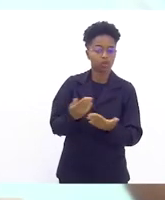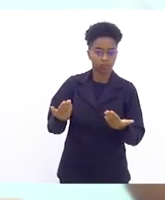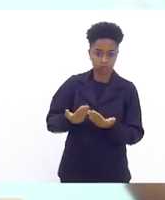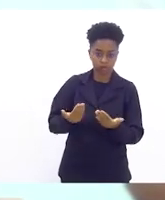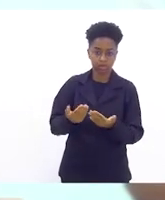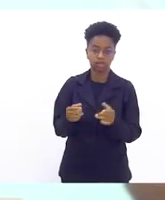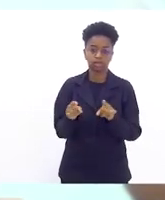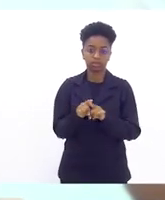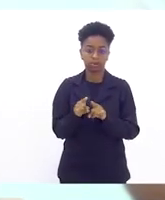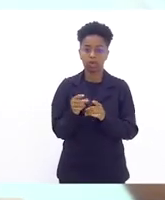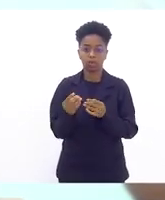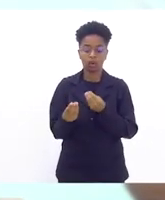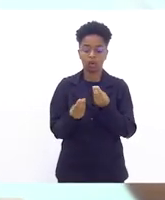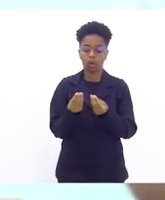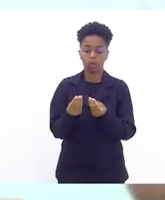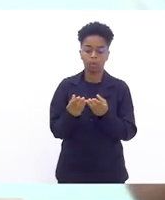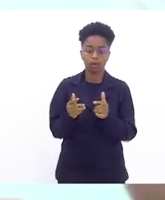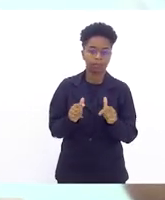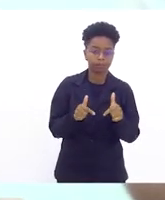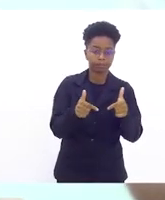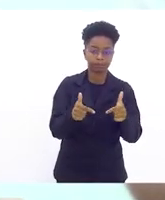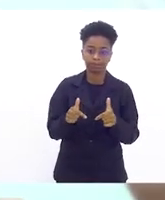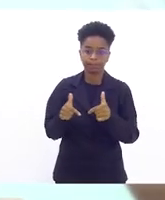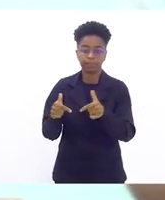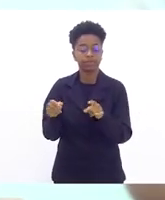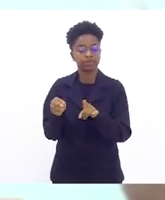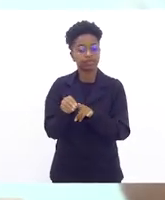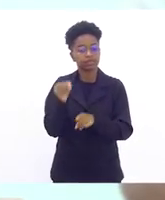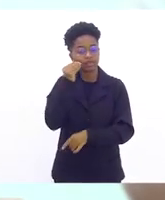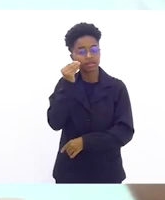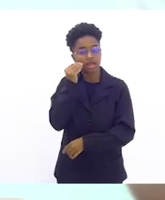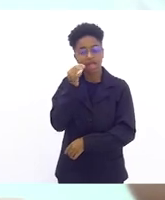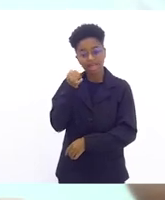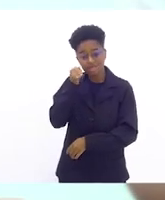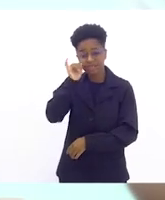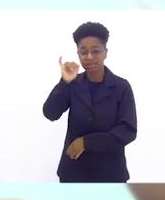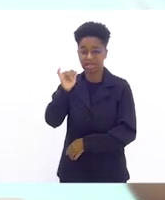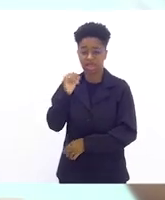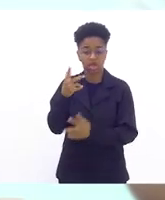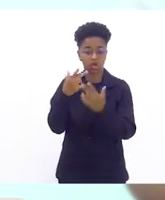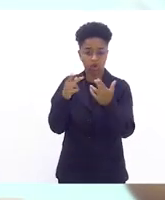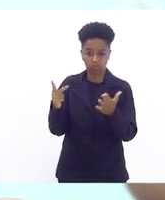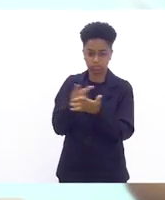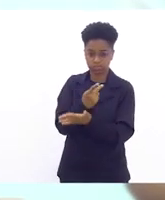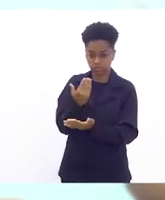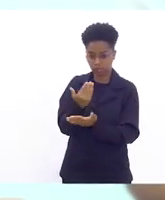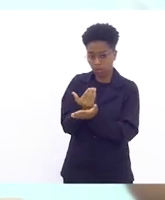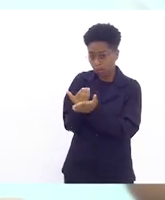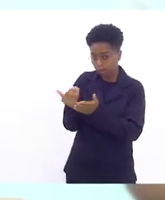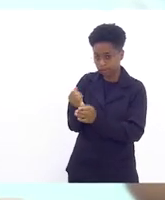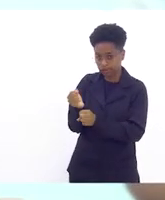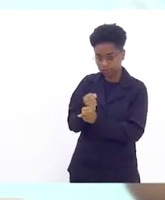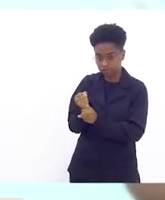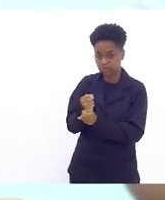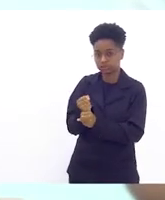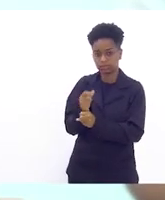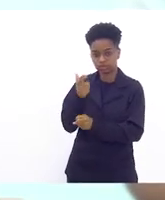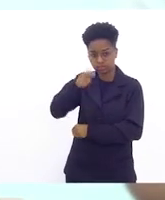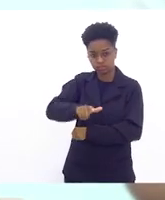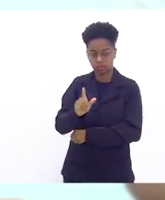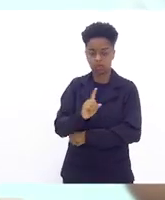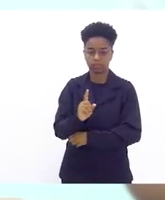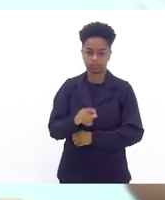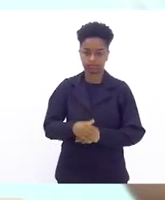com em relação a isso para que cenas no centro da cidade como a gente viu no início desse ano não se repita Mas obrigado